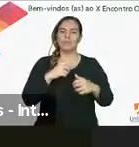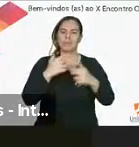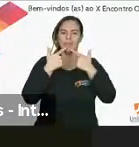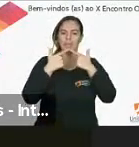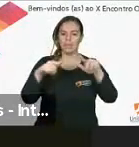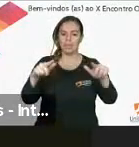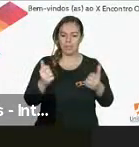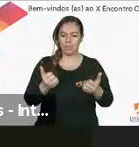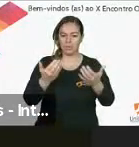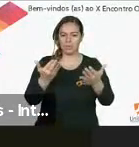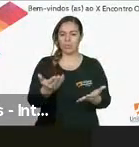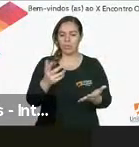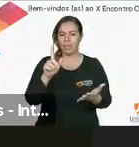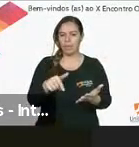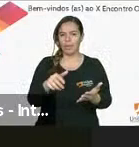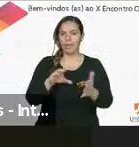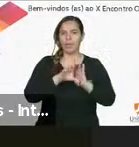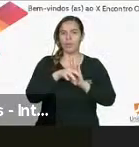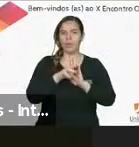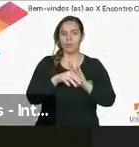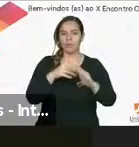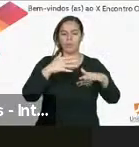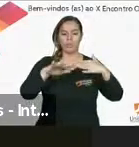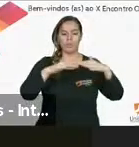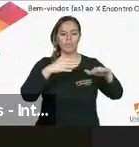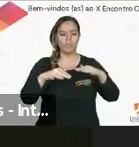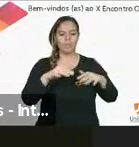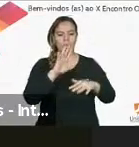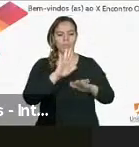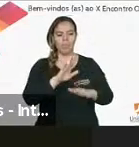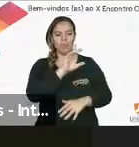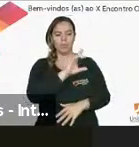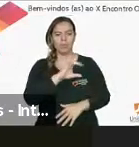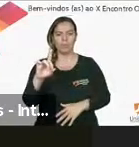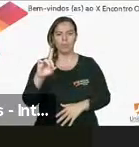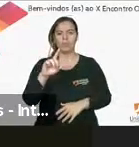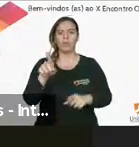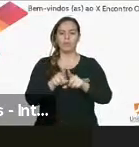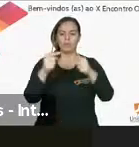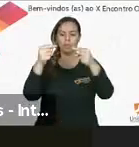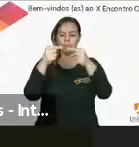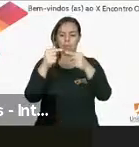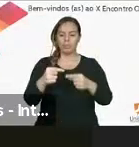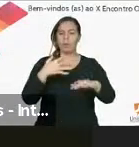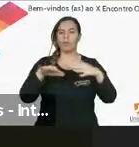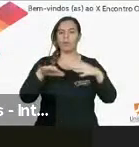uma coordenação de coordenação condutual consensual.